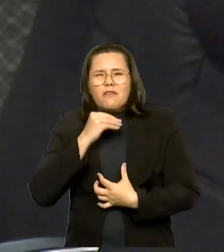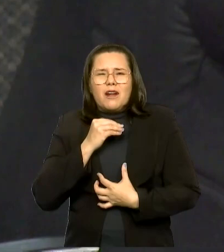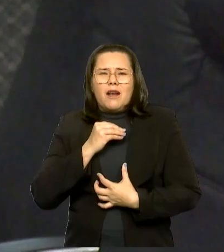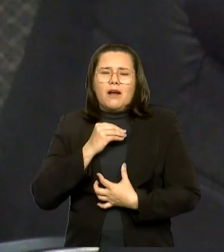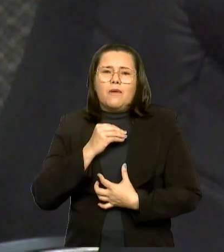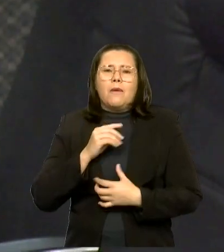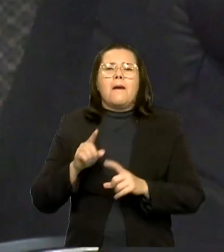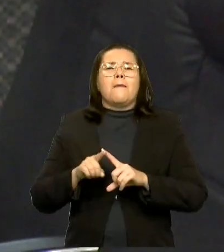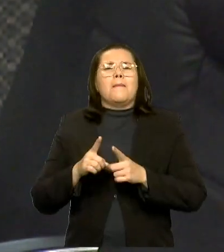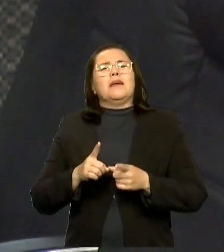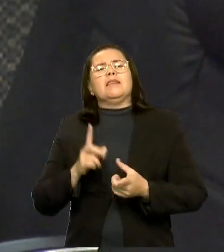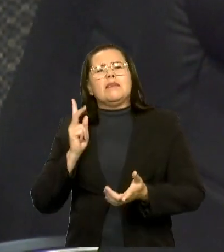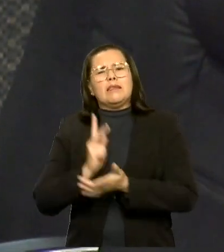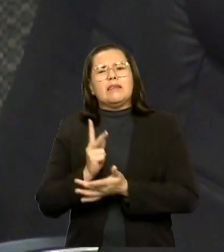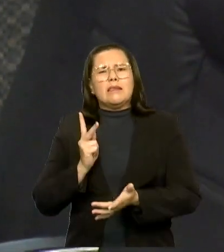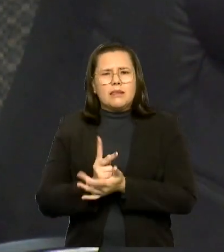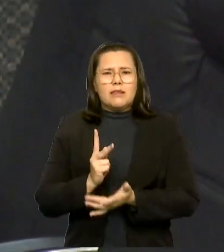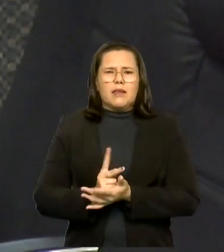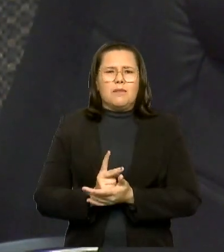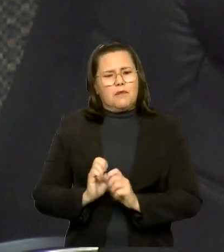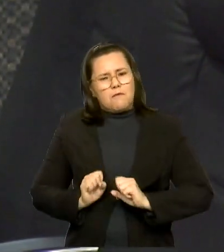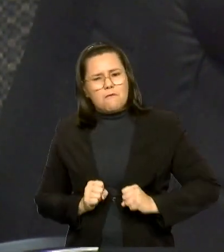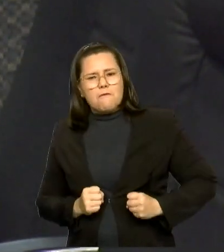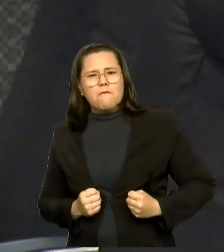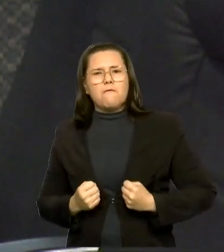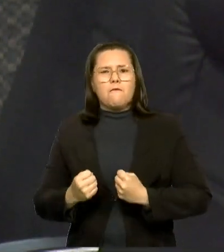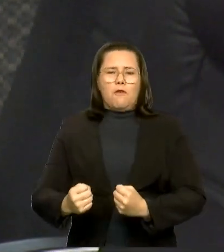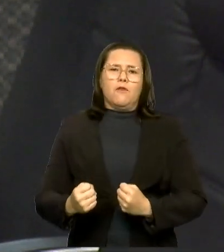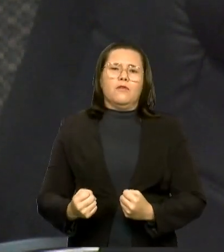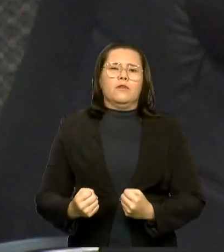bater o tambor para que possamos